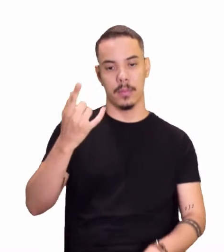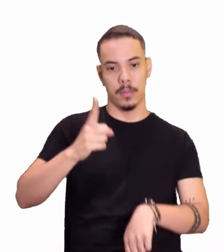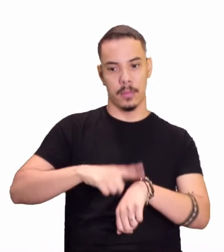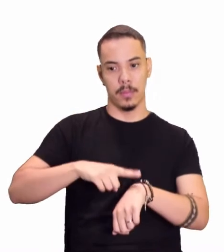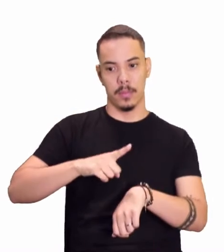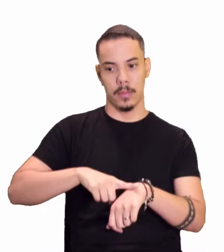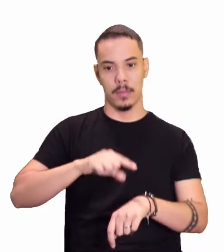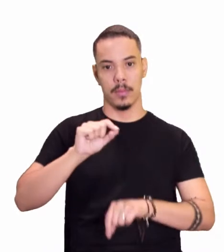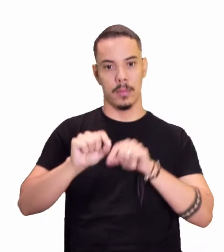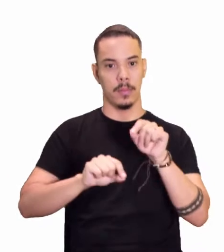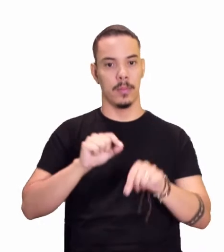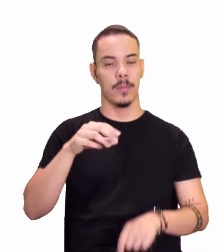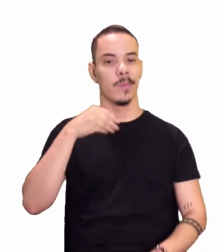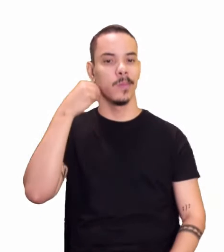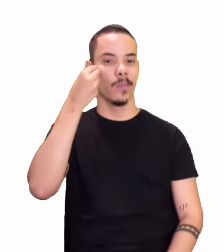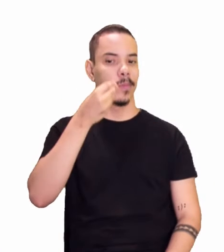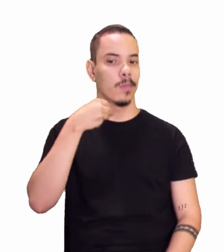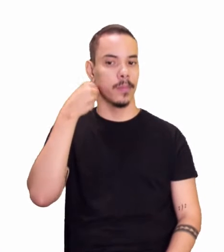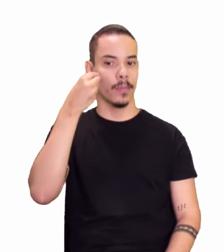de